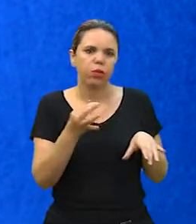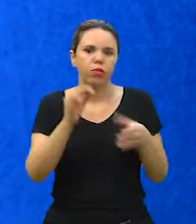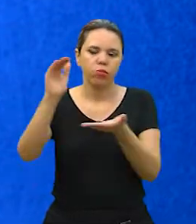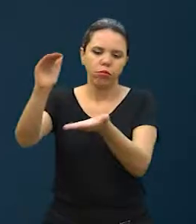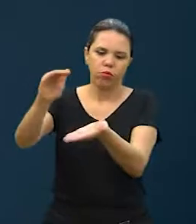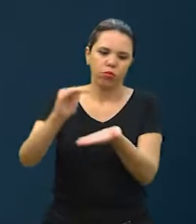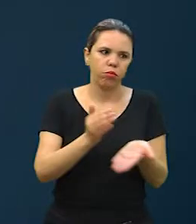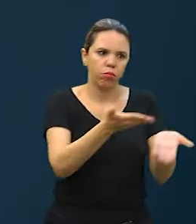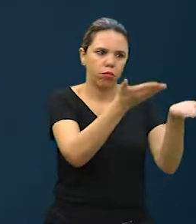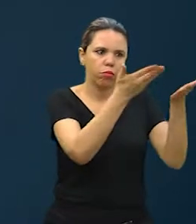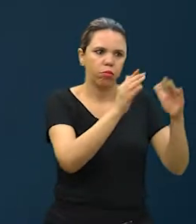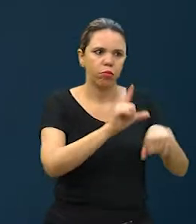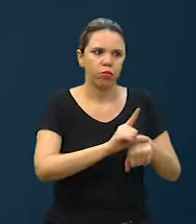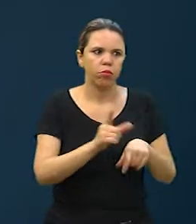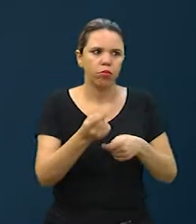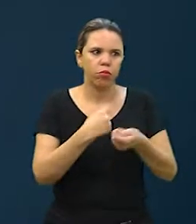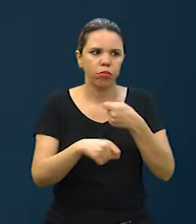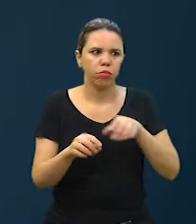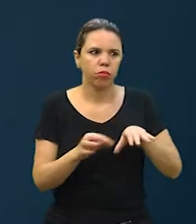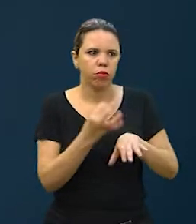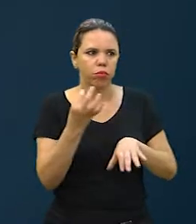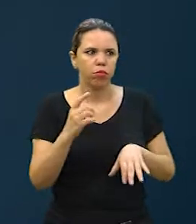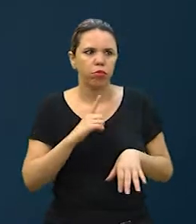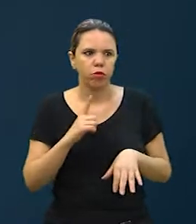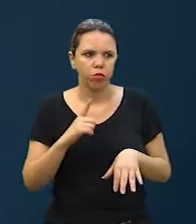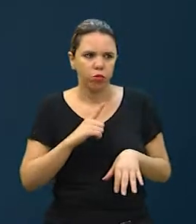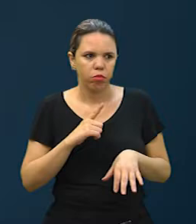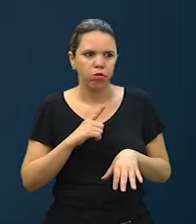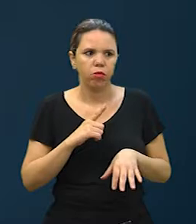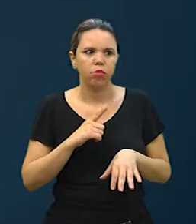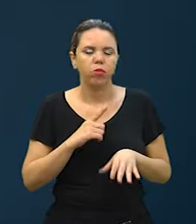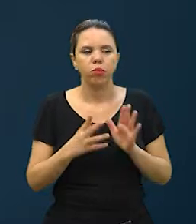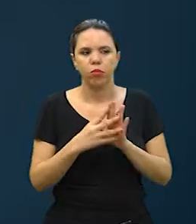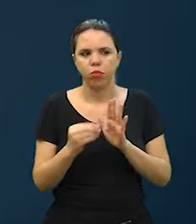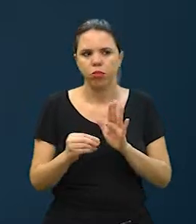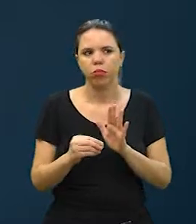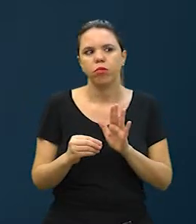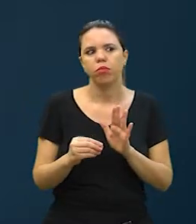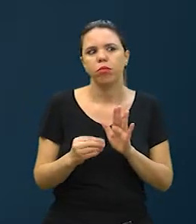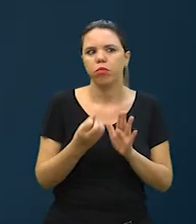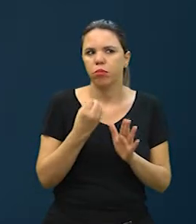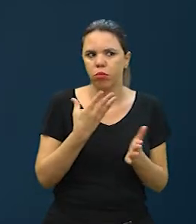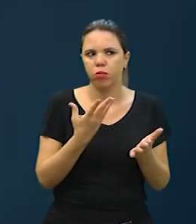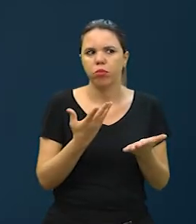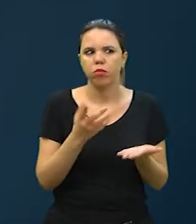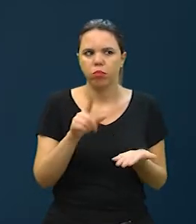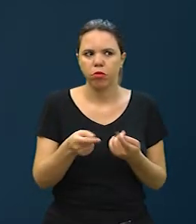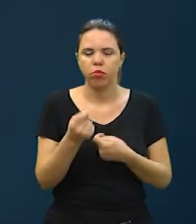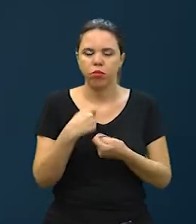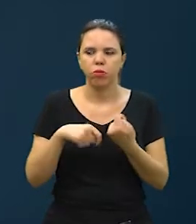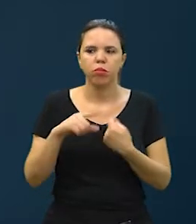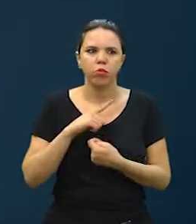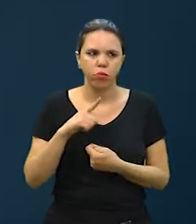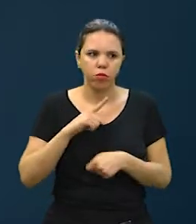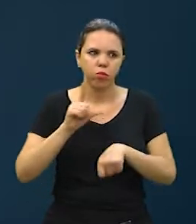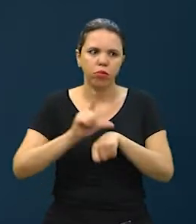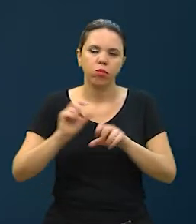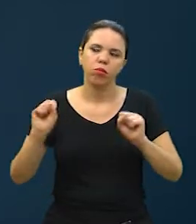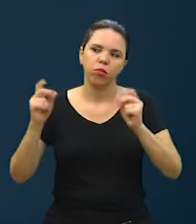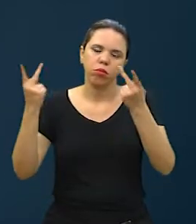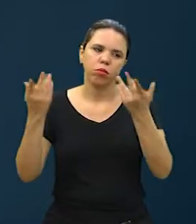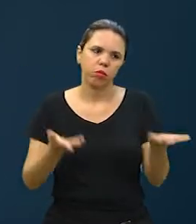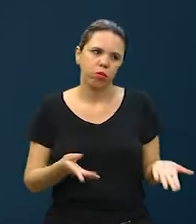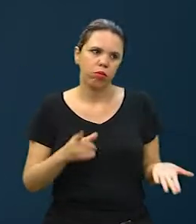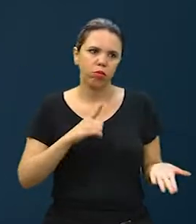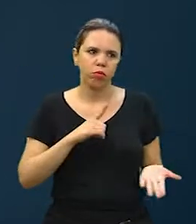delivery? Então, a gente estruturou bem o modelo de negócio, né? Era uma loja de shopping, a